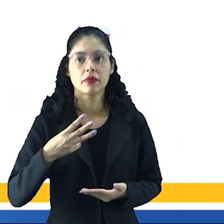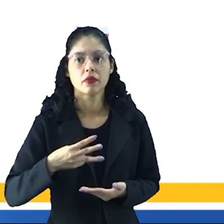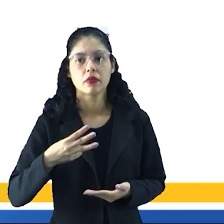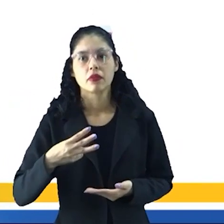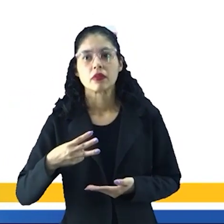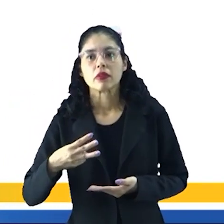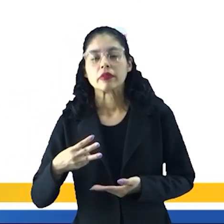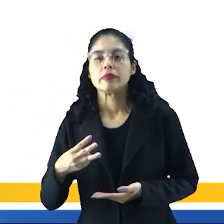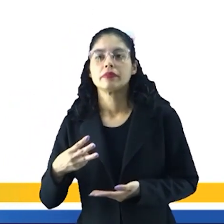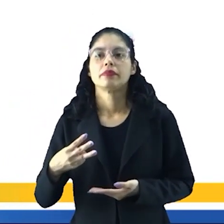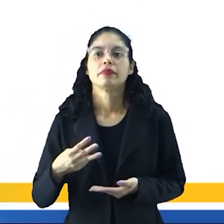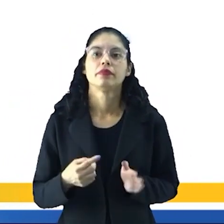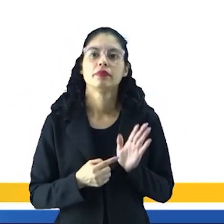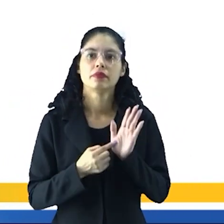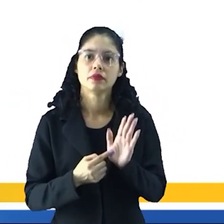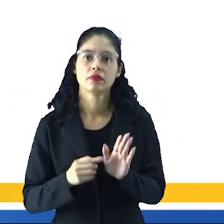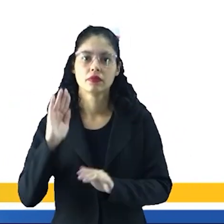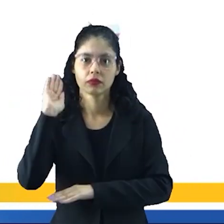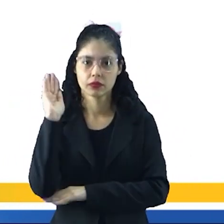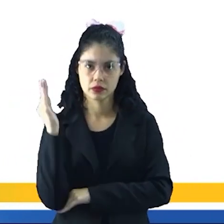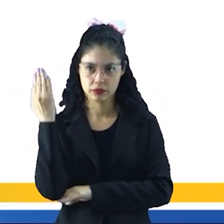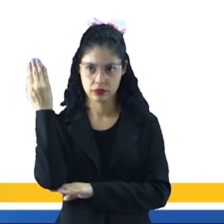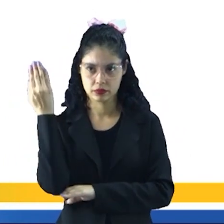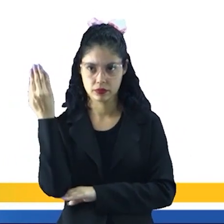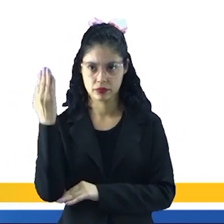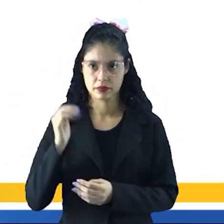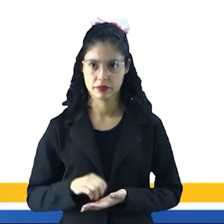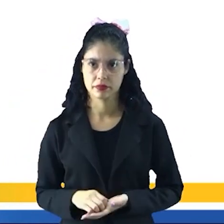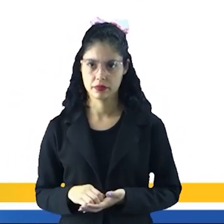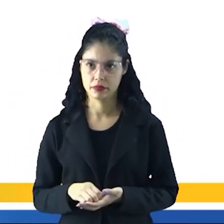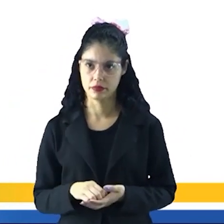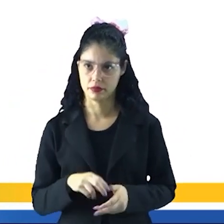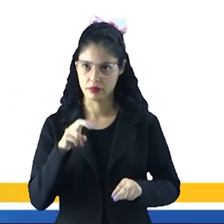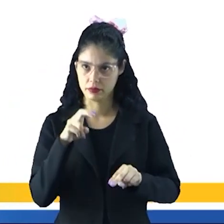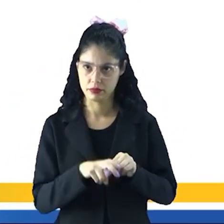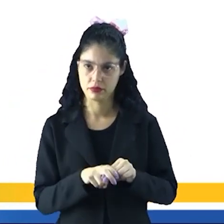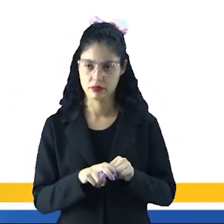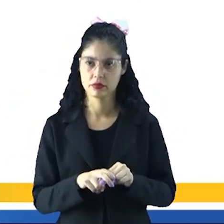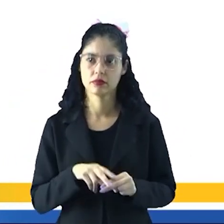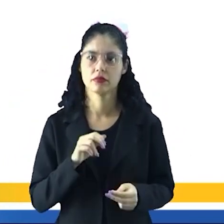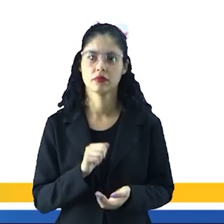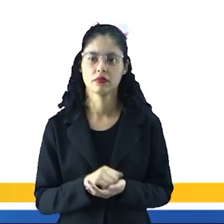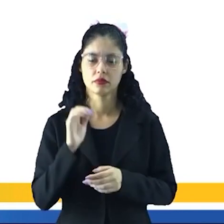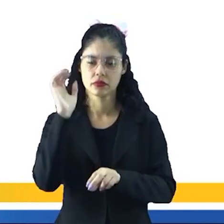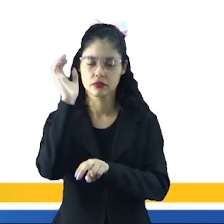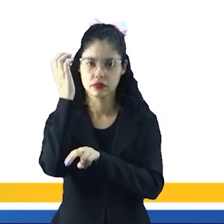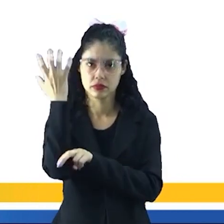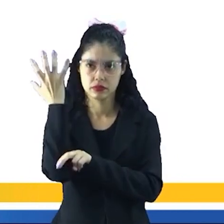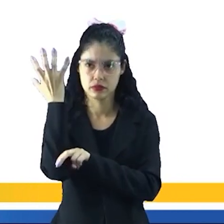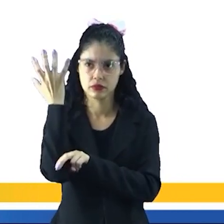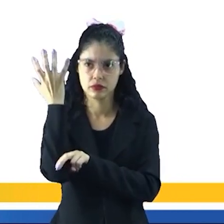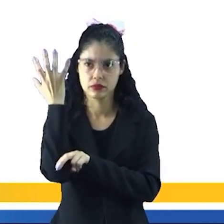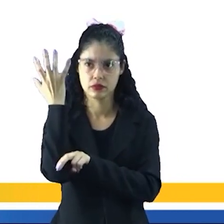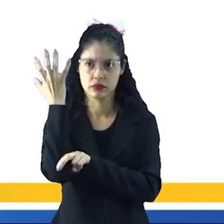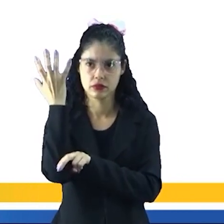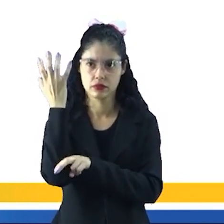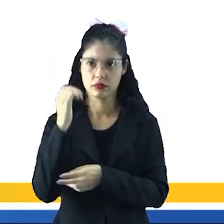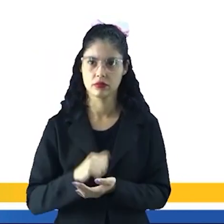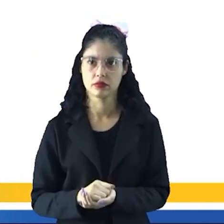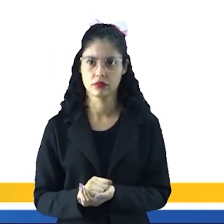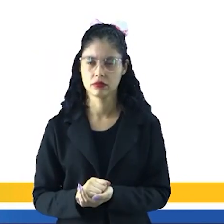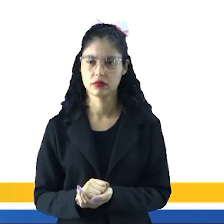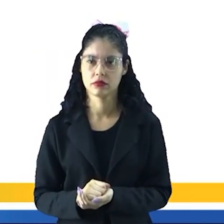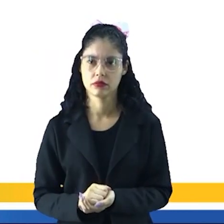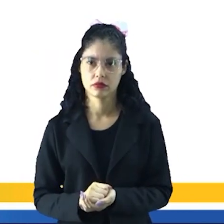questão, eu tenho um tronco de árvore e eu tenho uma cadeira. colada nesse tronco de árvore. A cadeira não